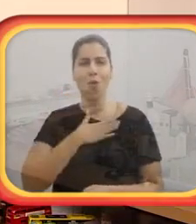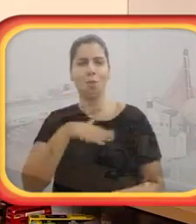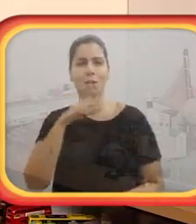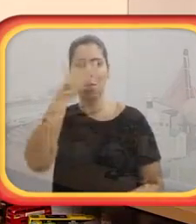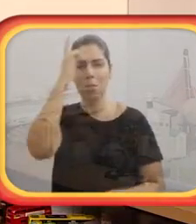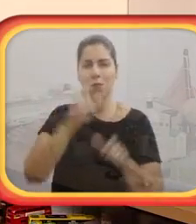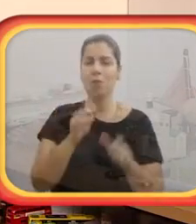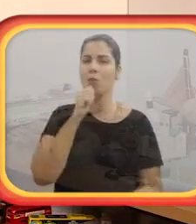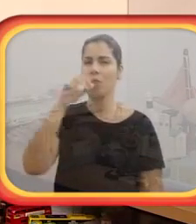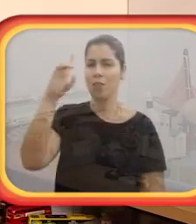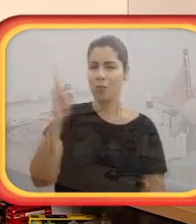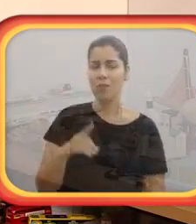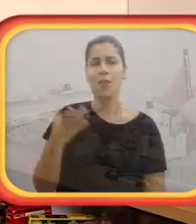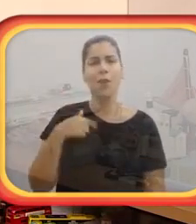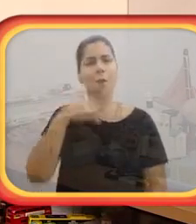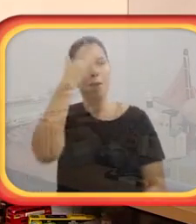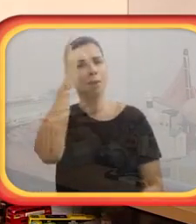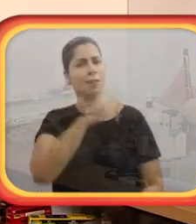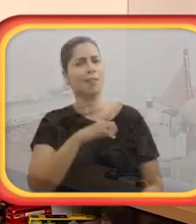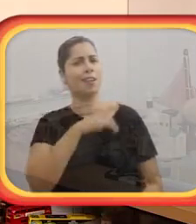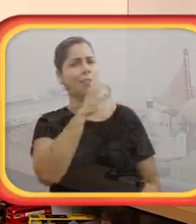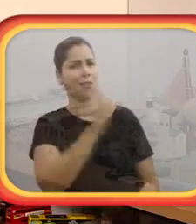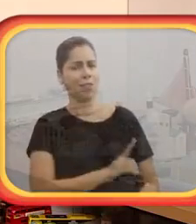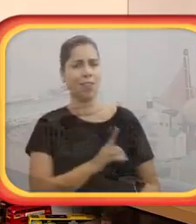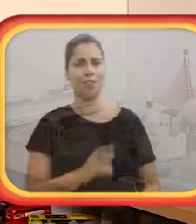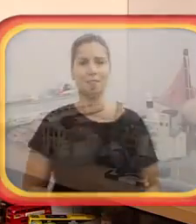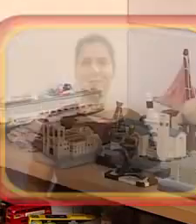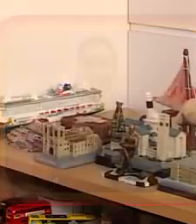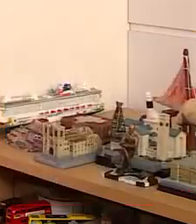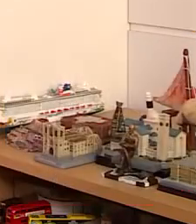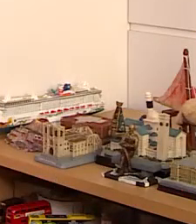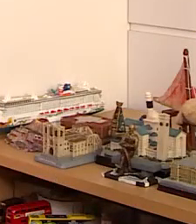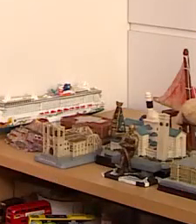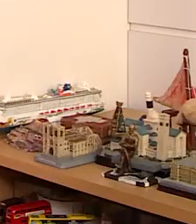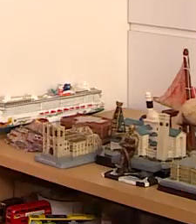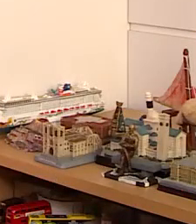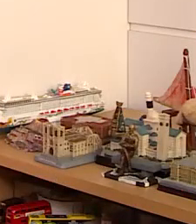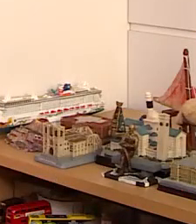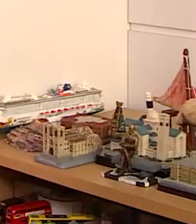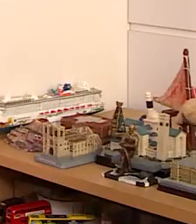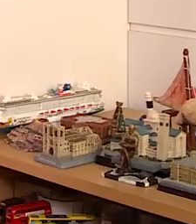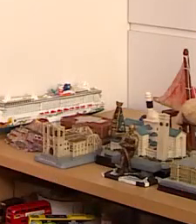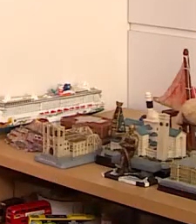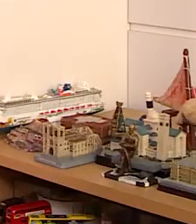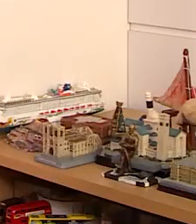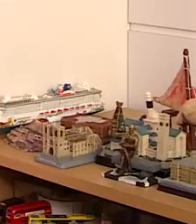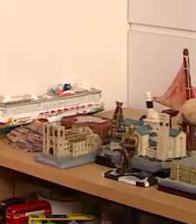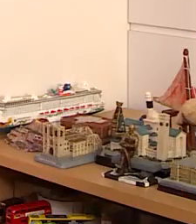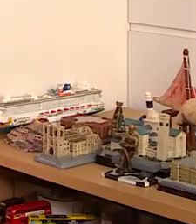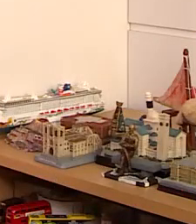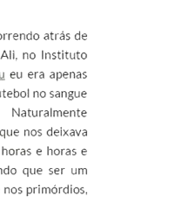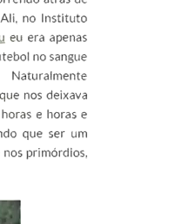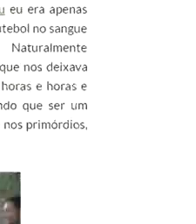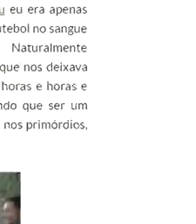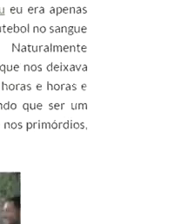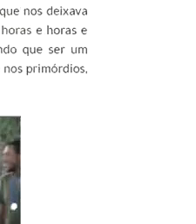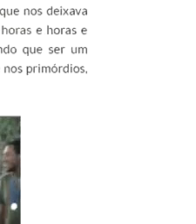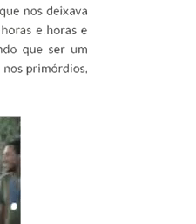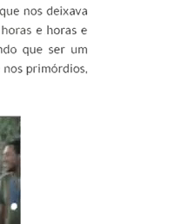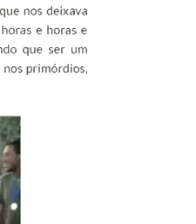eu posso ser muito mais parecido em termos de características, personalidade e gosto com uma pessoa que não tem deficiência do que com uma pessoa que tem deficiência.